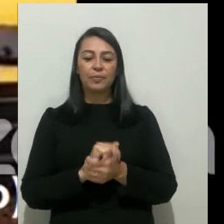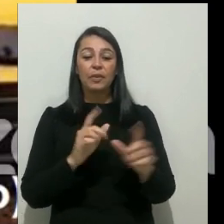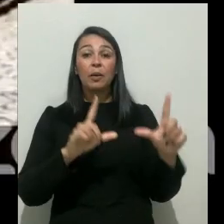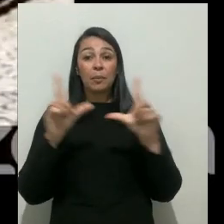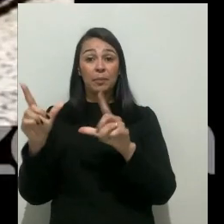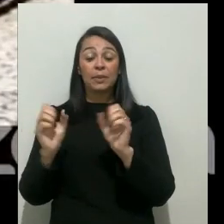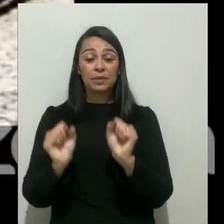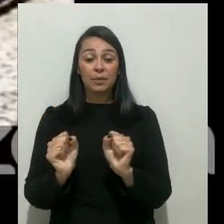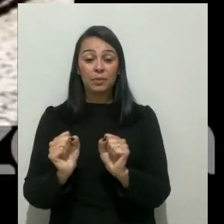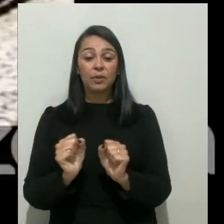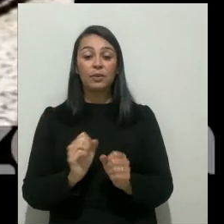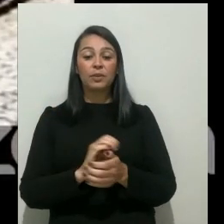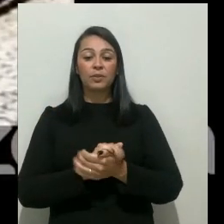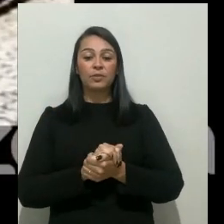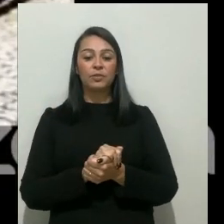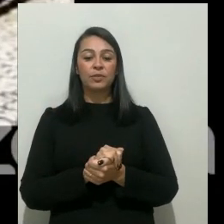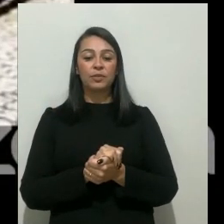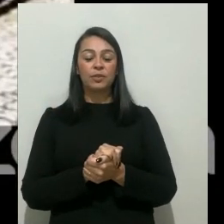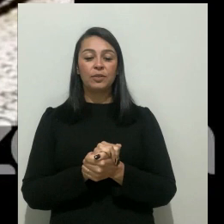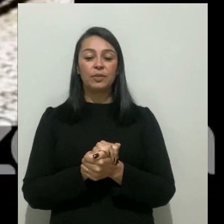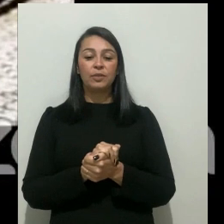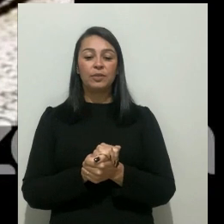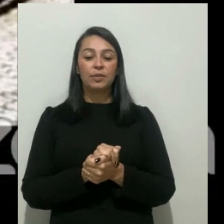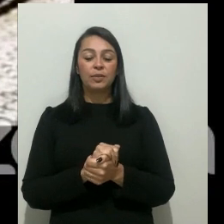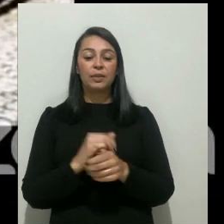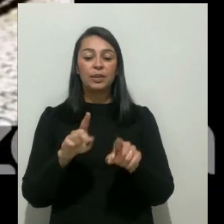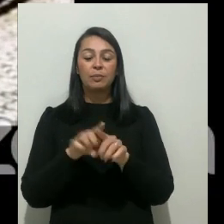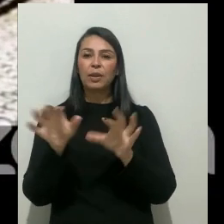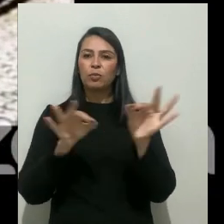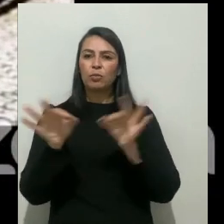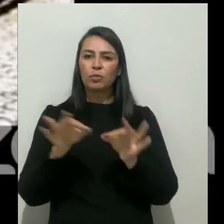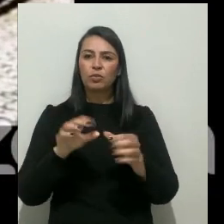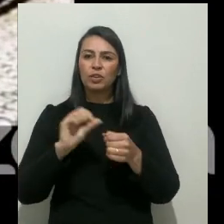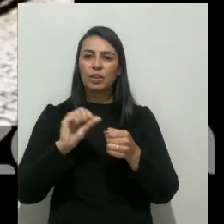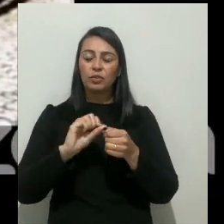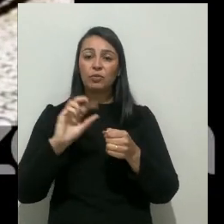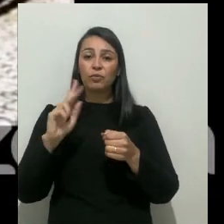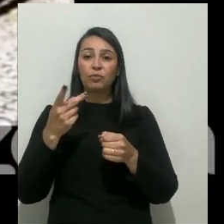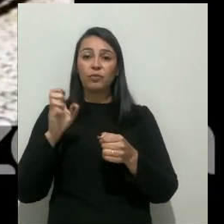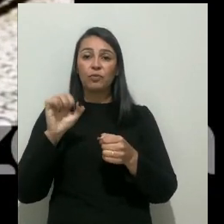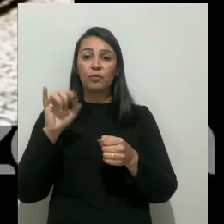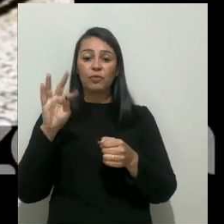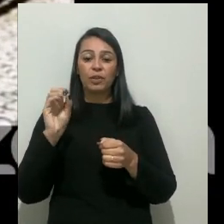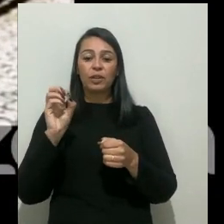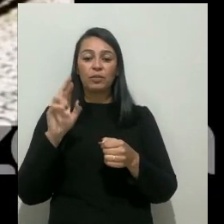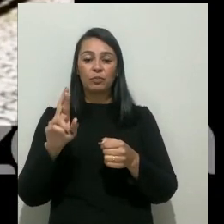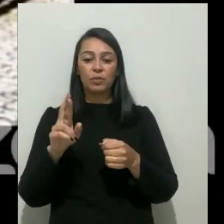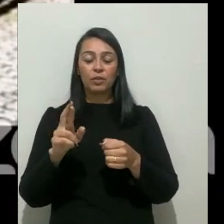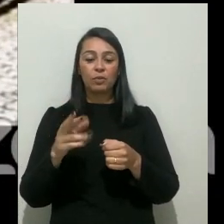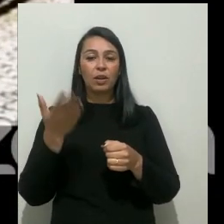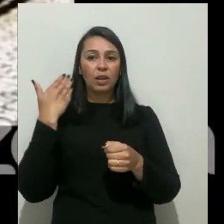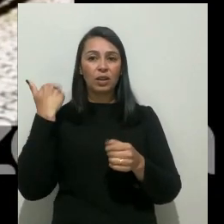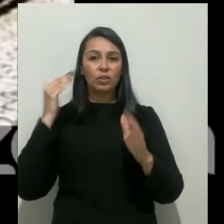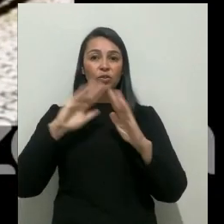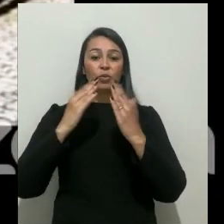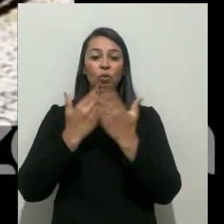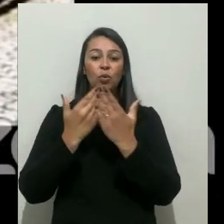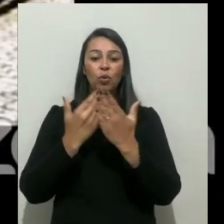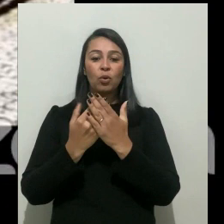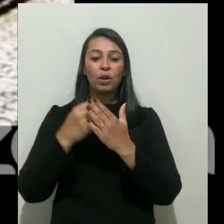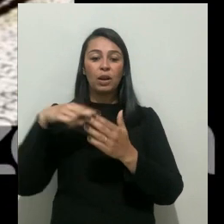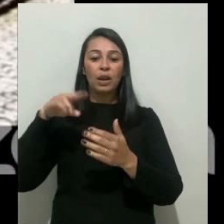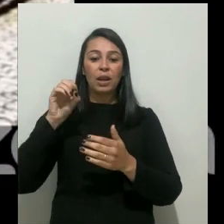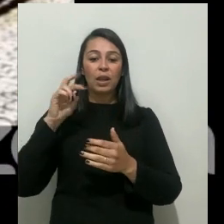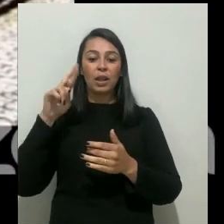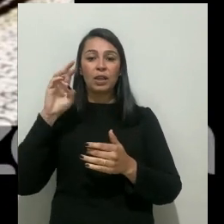falar. E aqui, por fim, também projeto o antigo Colégio Notre Dame de Sion,